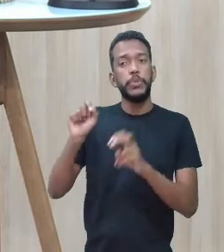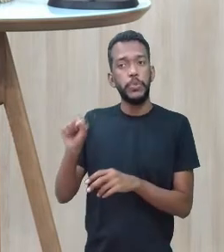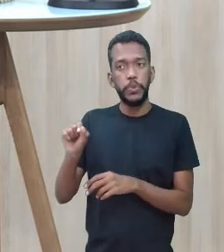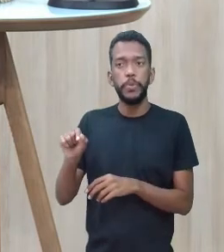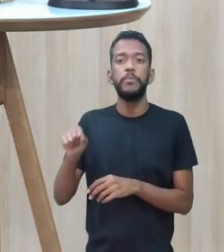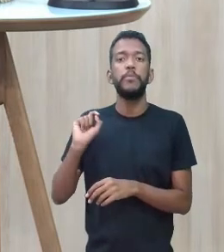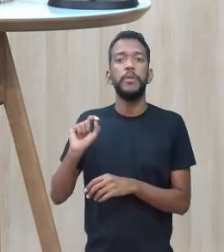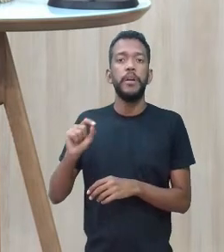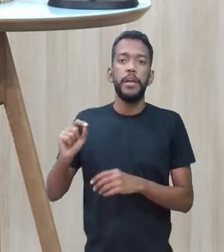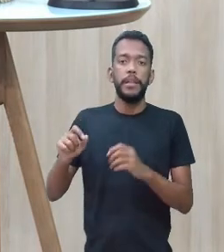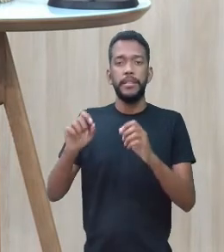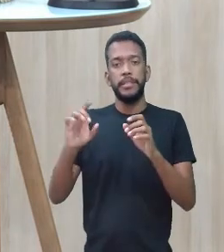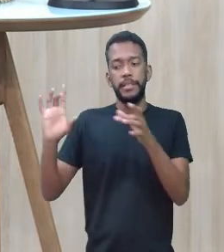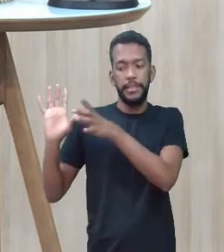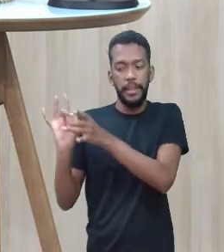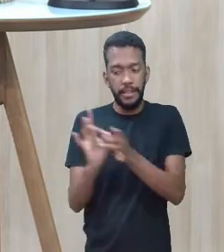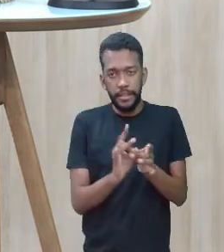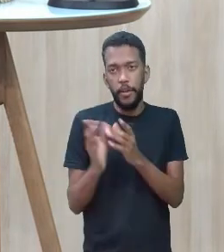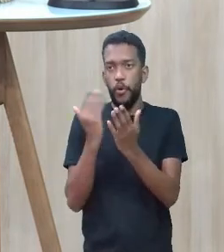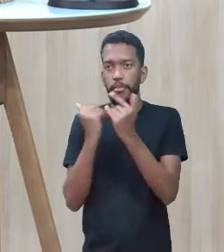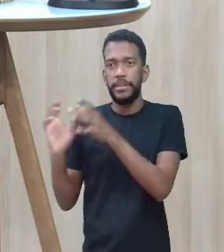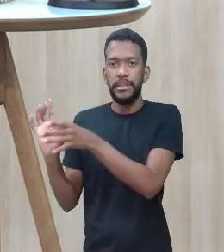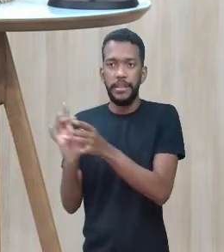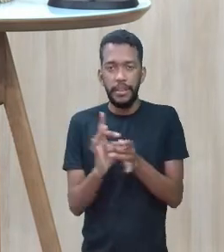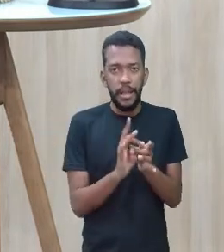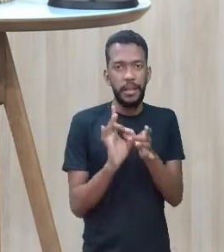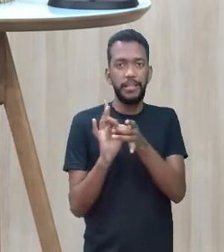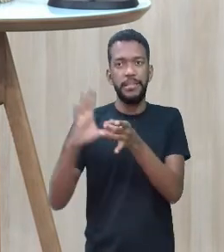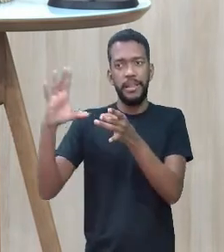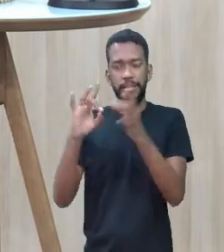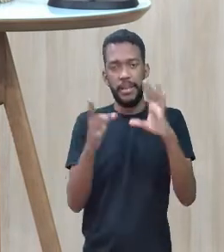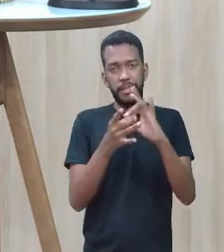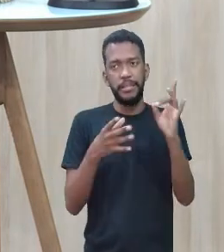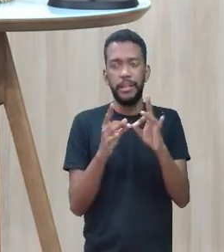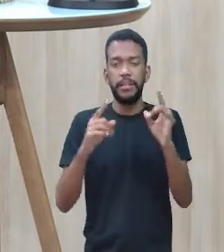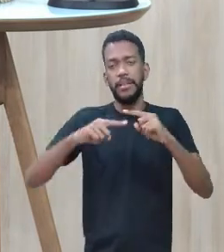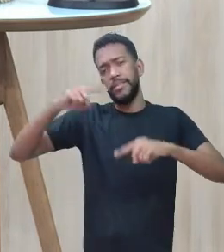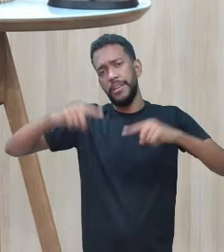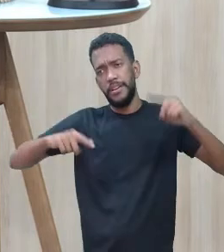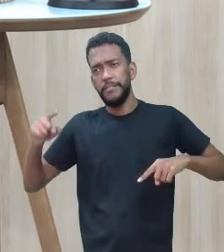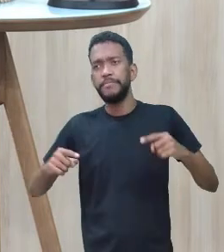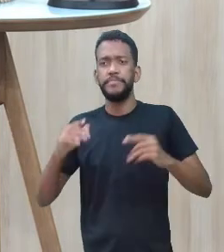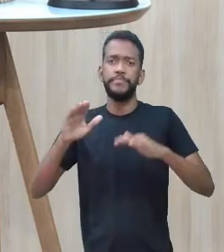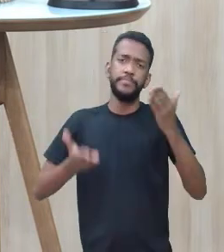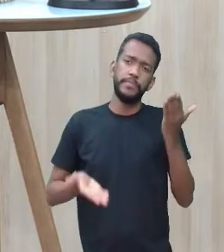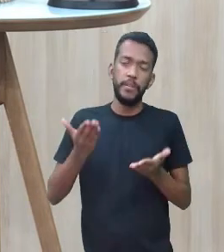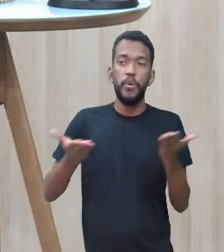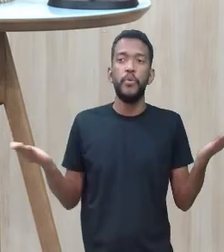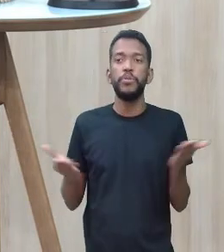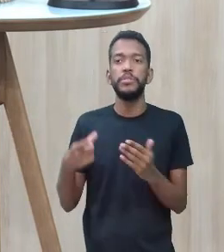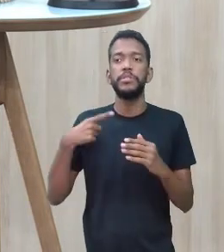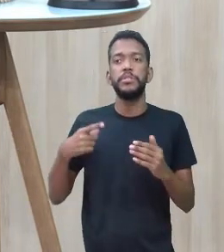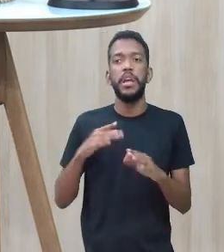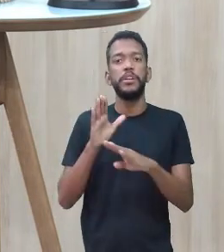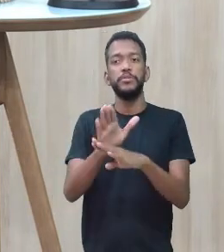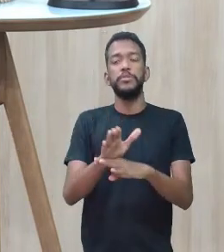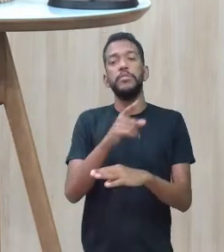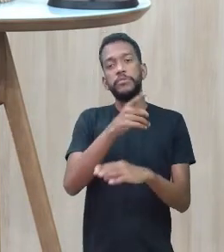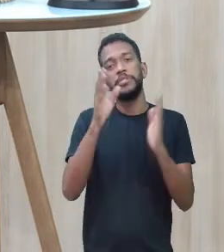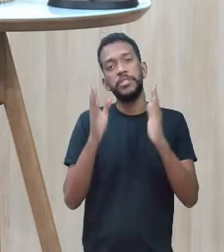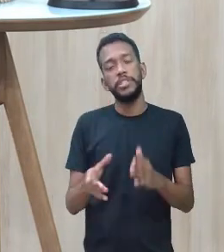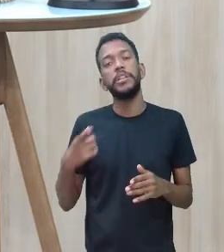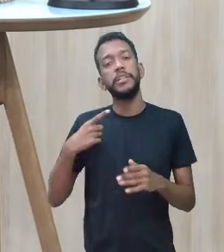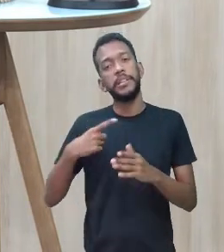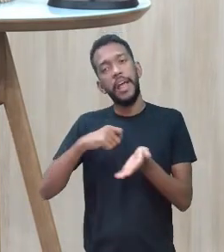alimentar, cadeia alimentar, níveis tróficos, desequilíbrio. E aí eu trouxe hoje uma ajudinha, ó. Vocês já estão fazendo